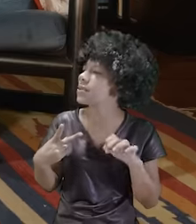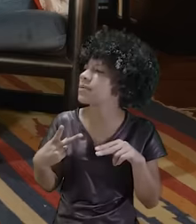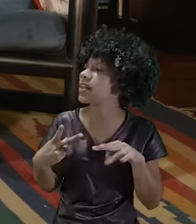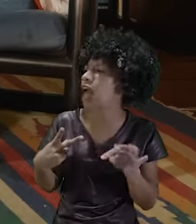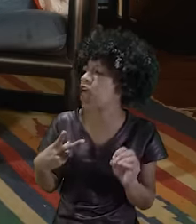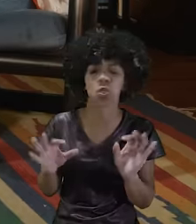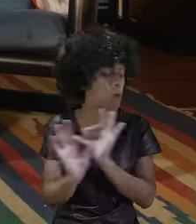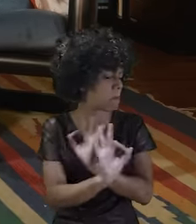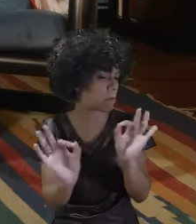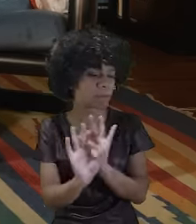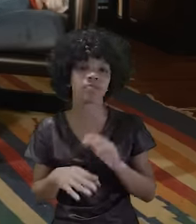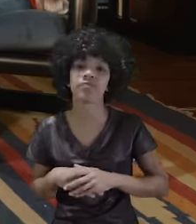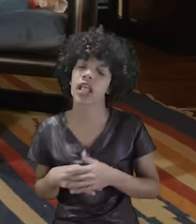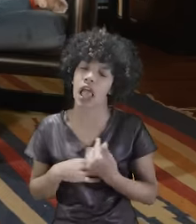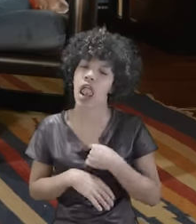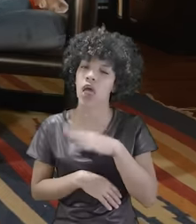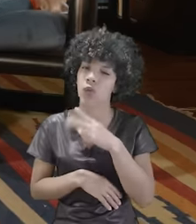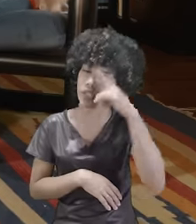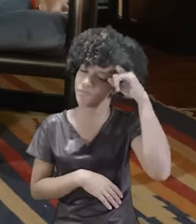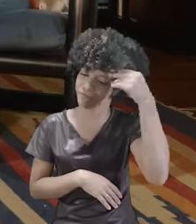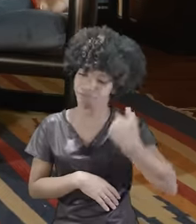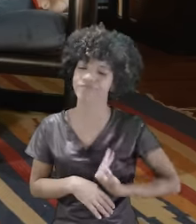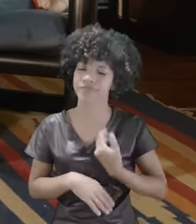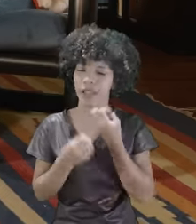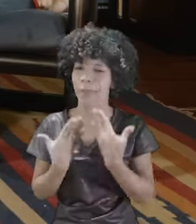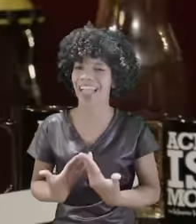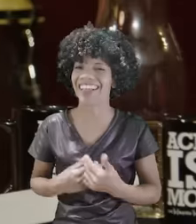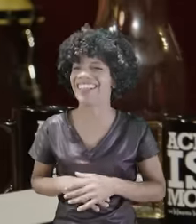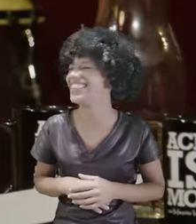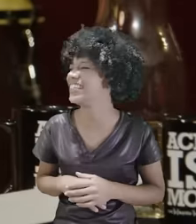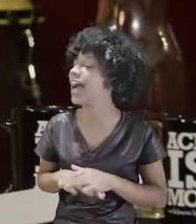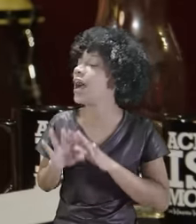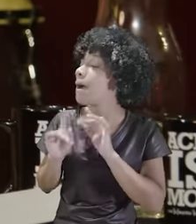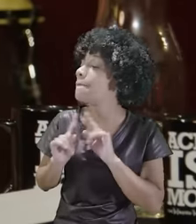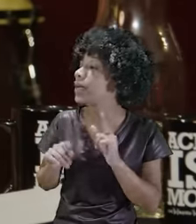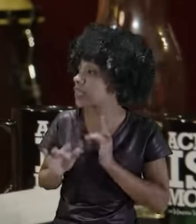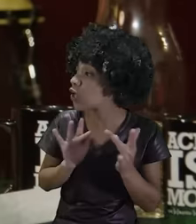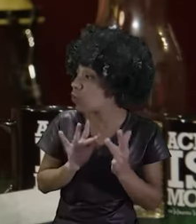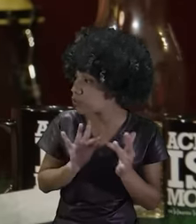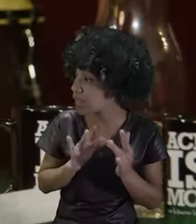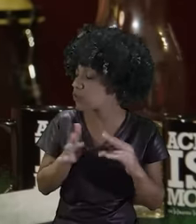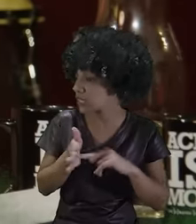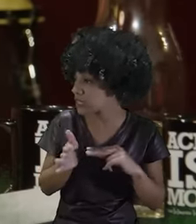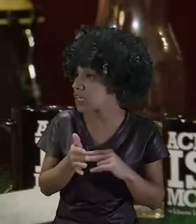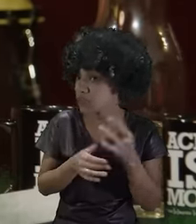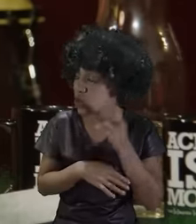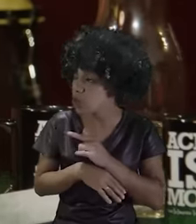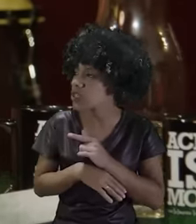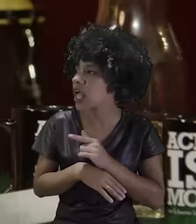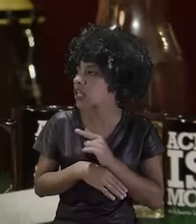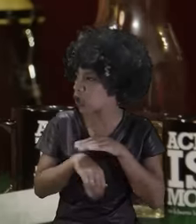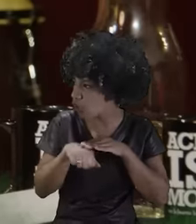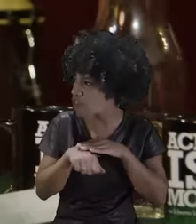e não aparece Maurício Meirelles cara foi eu e estamos bem como você ainda tem contato com o pessoal da Síria você